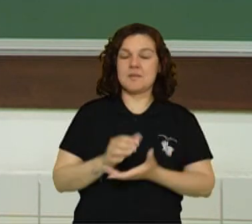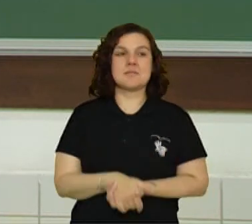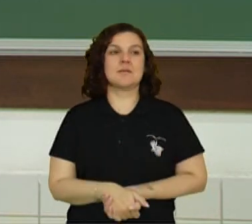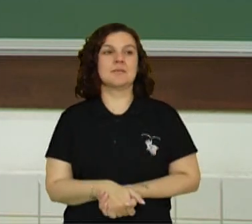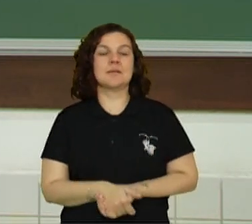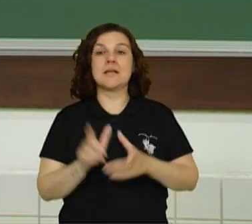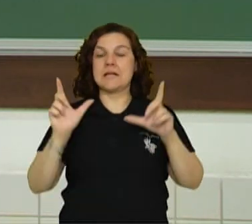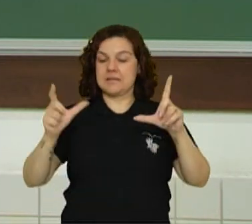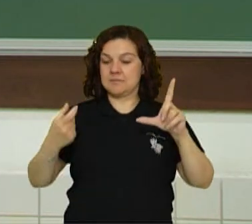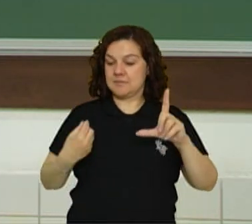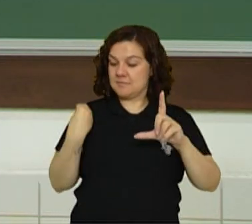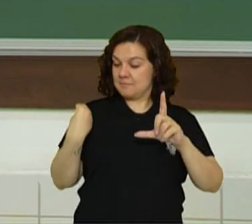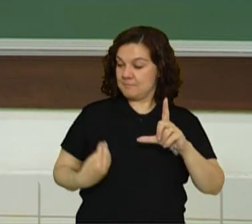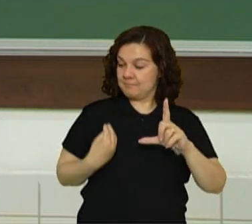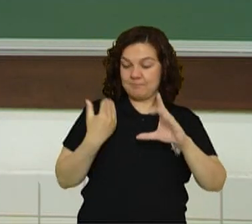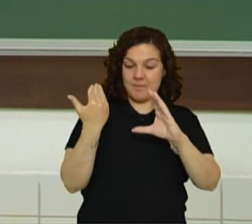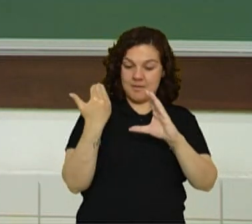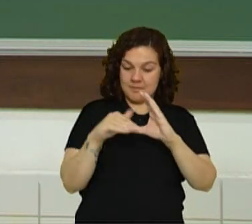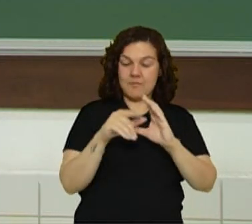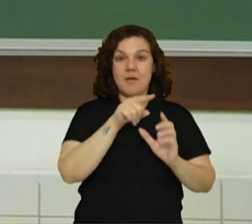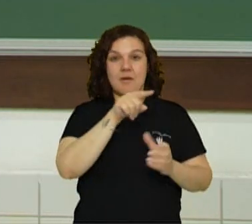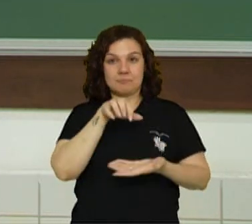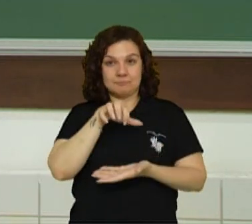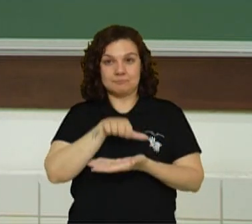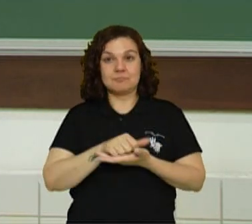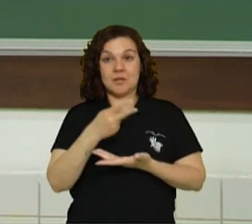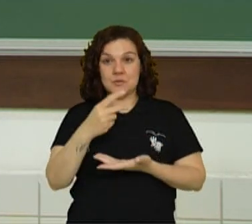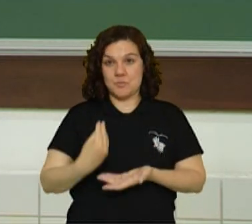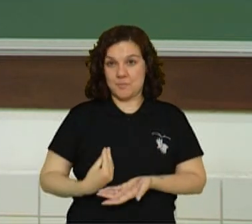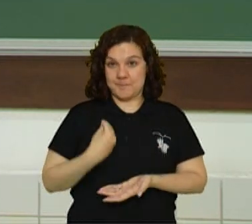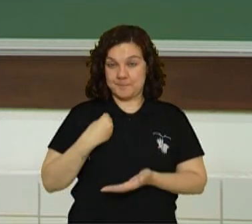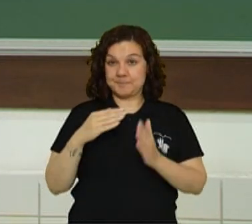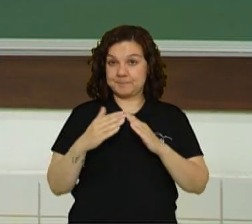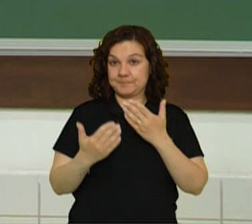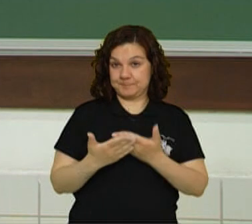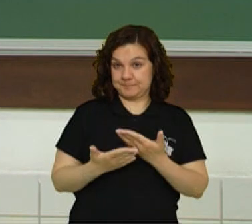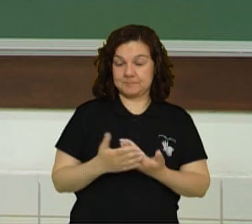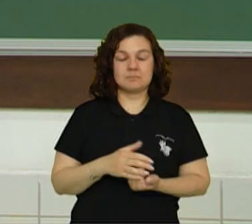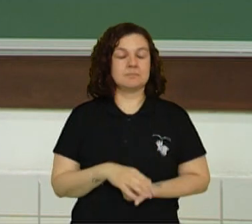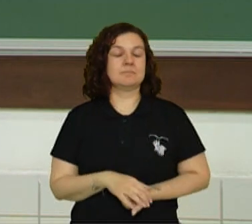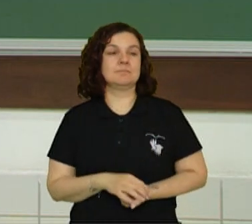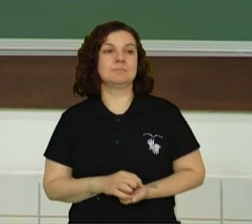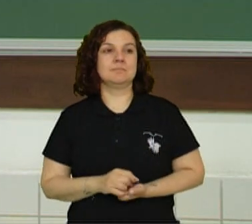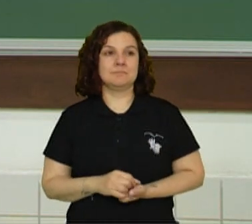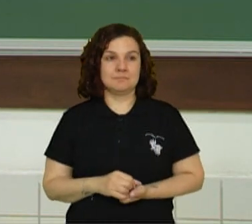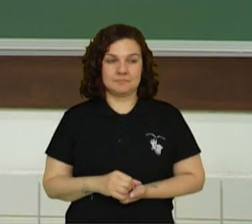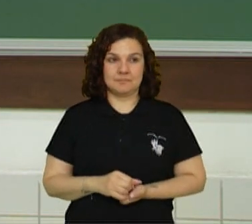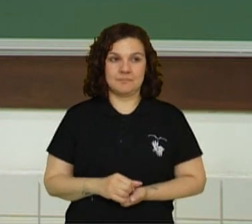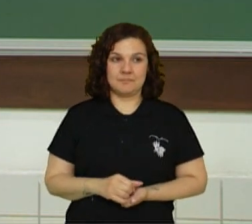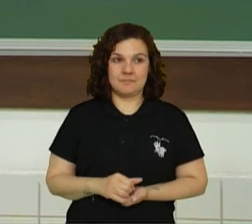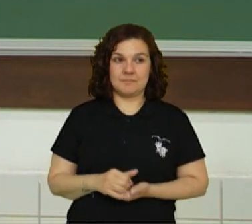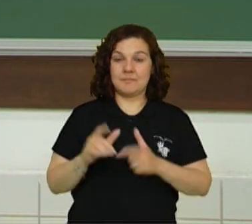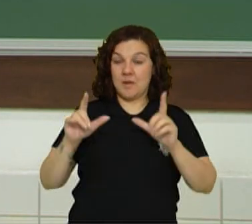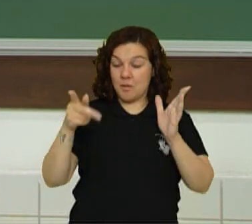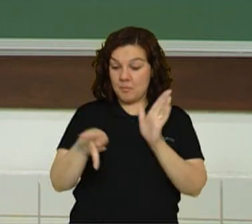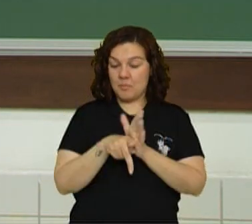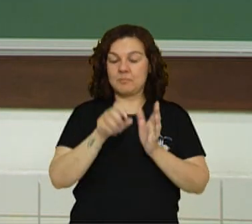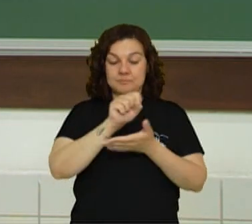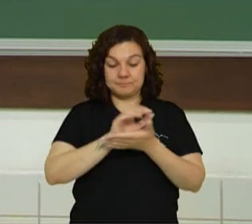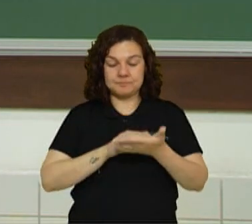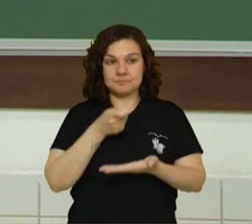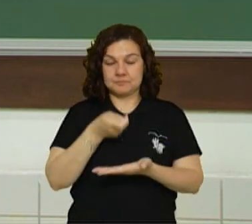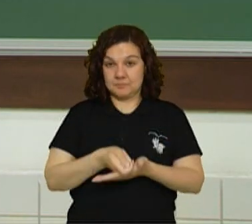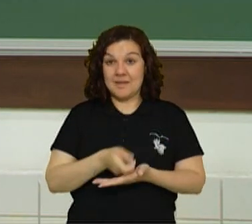clique em enviar, que ele vai garantir a sua presença na aula, né? Aquela aula obrigatória, aquele link que vem da atividade